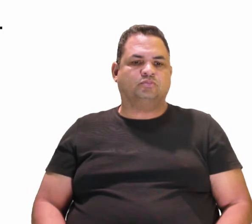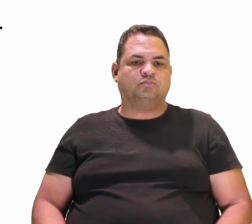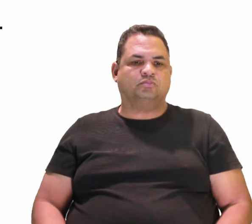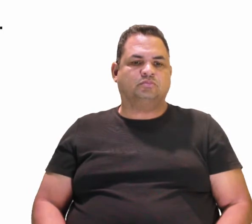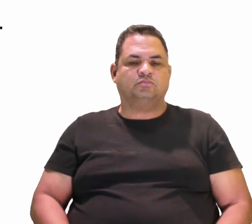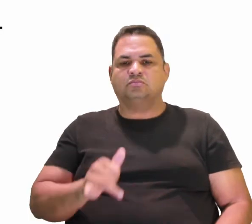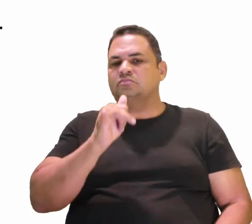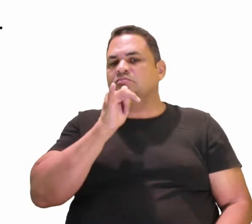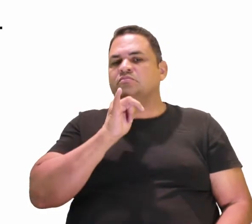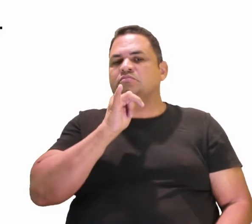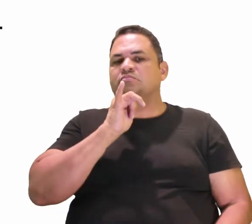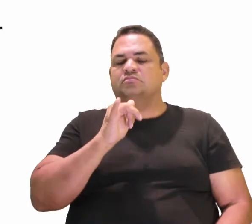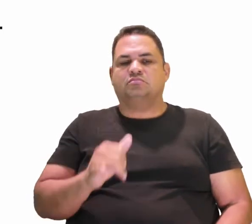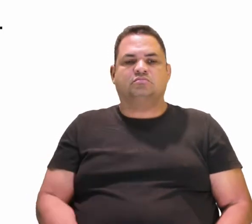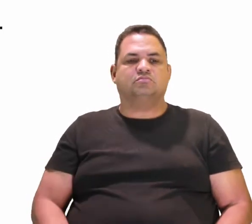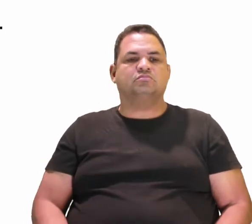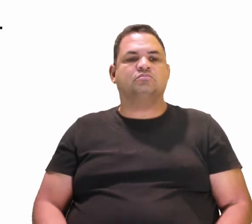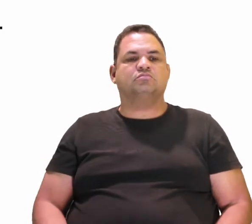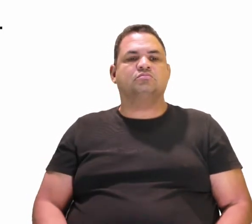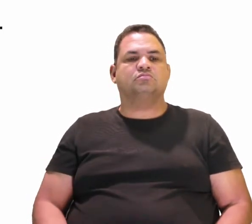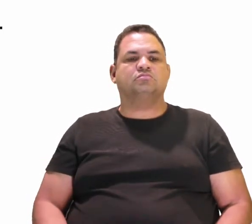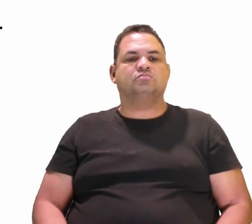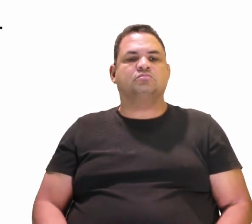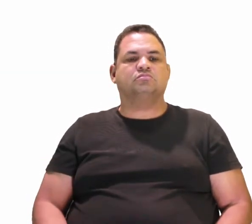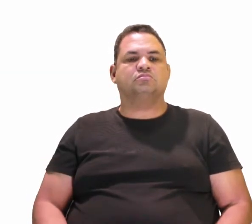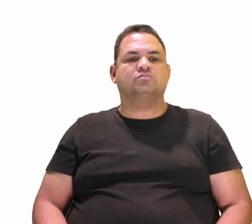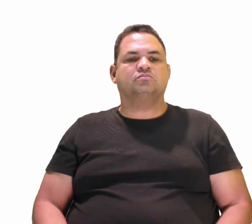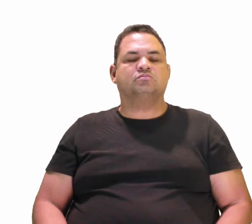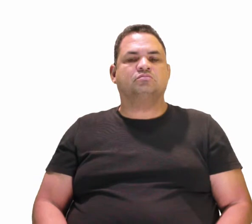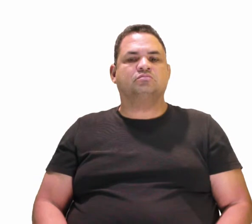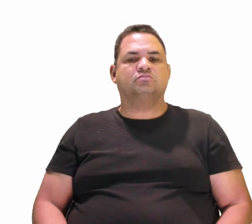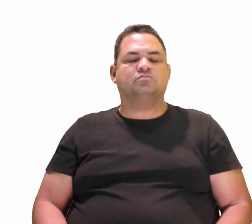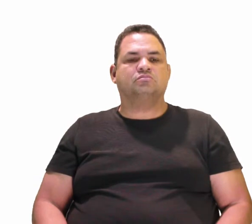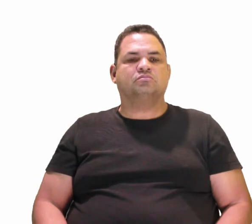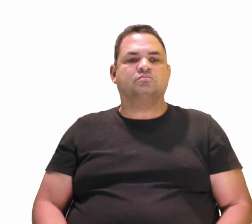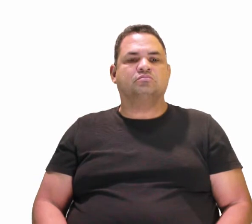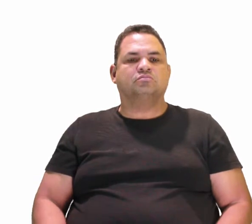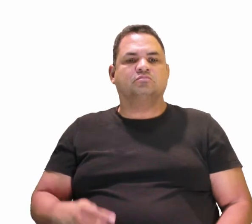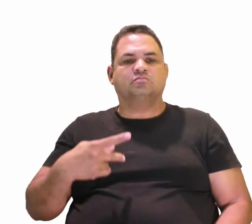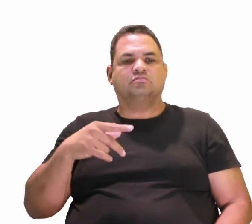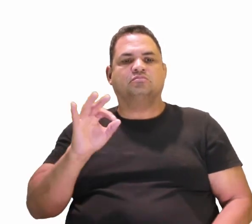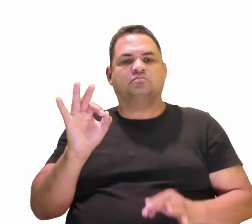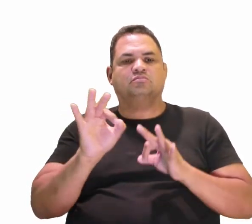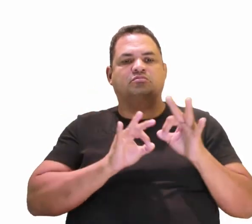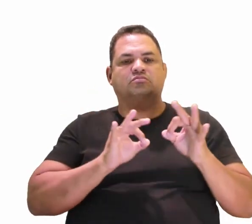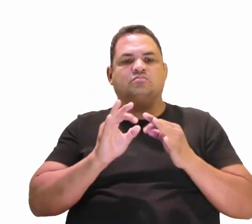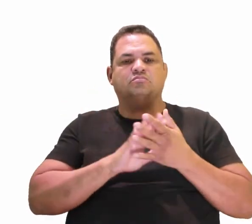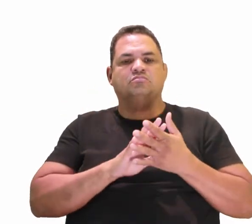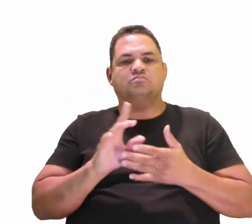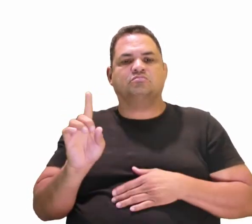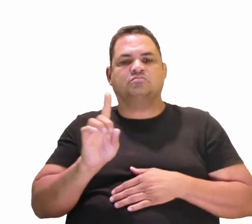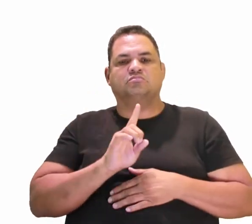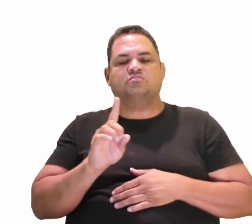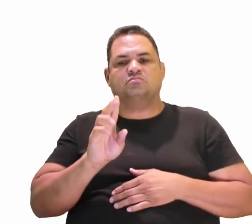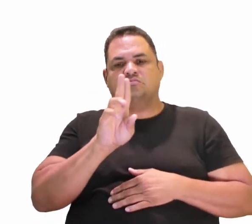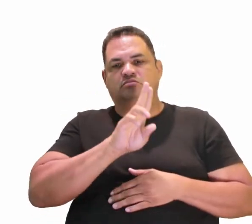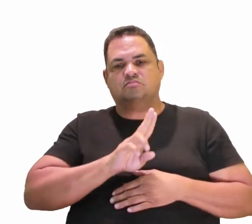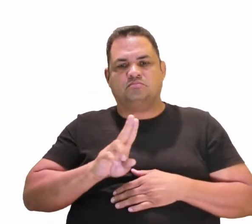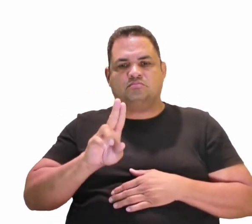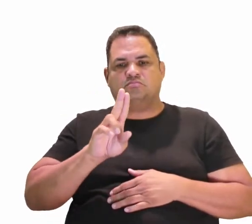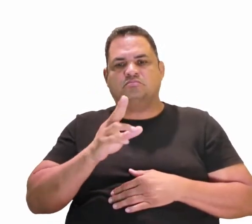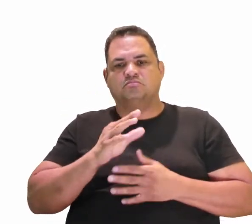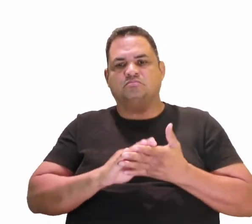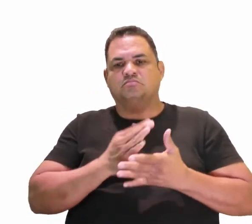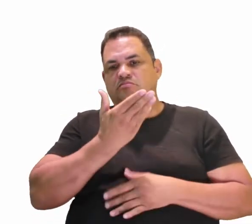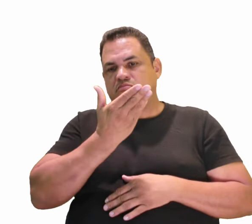os exemplos. Olha só. E tinha uma pergunta aqui. Para formar a negativa, acrescentamos do, don't antes do